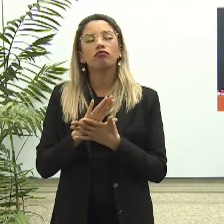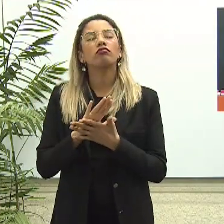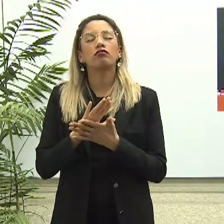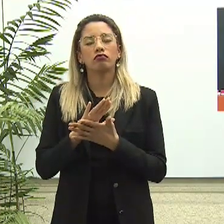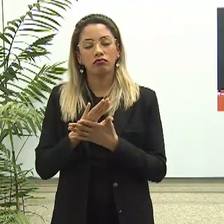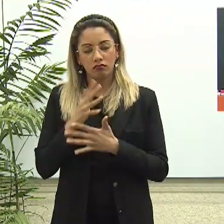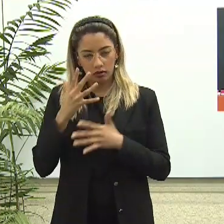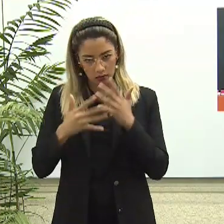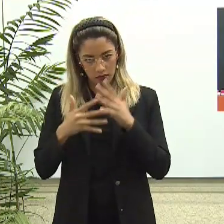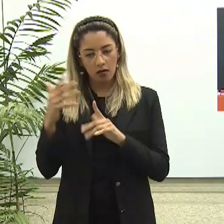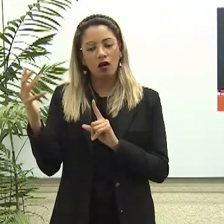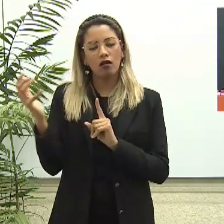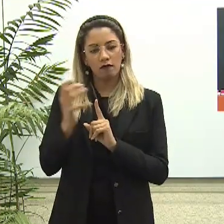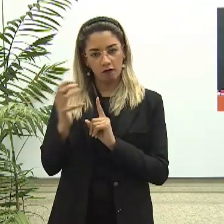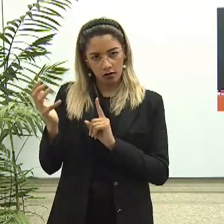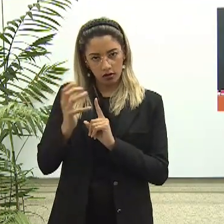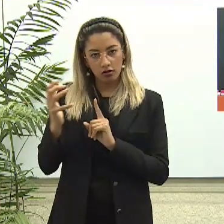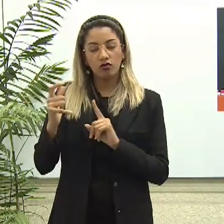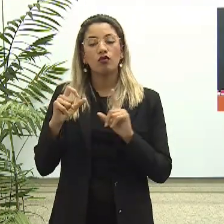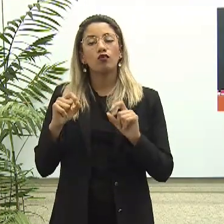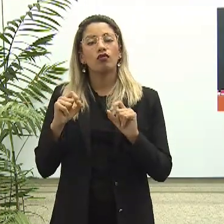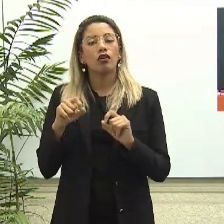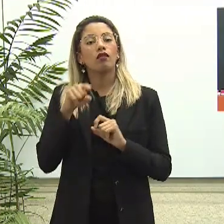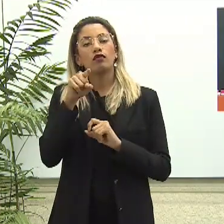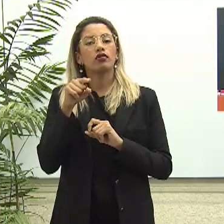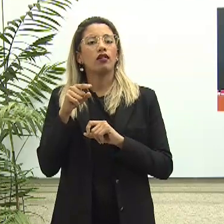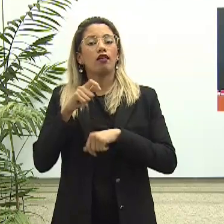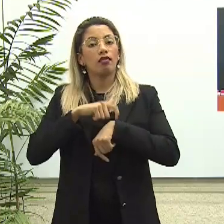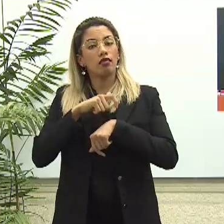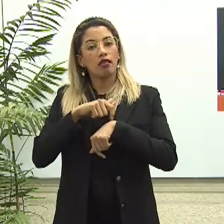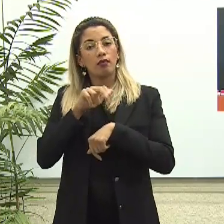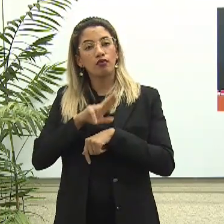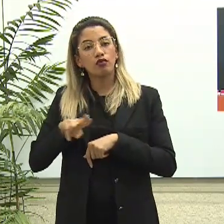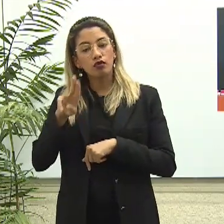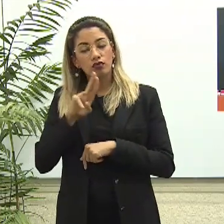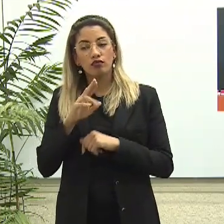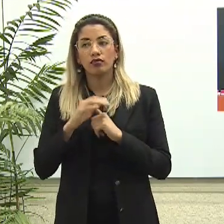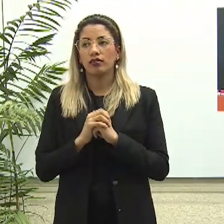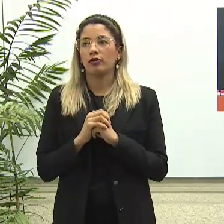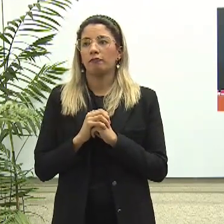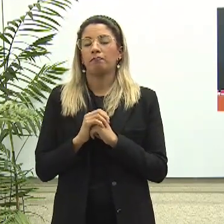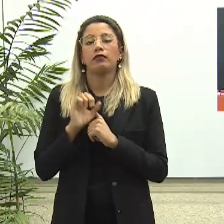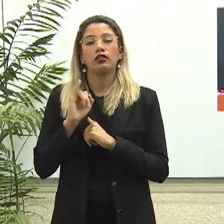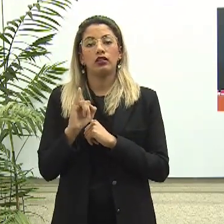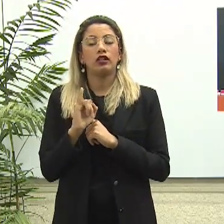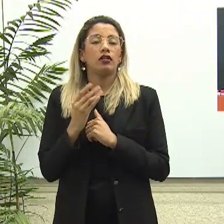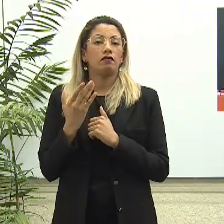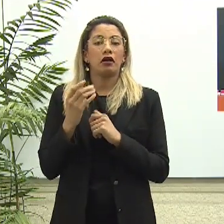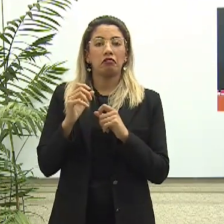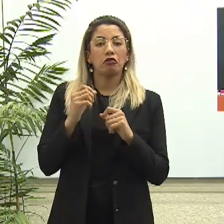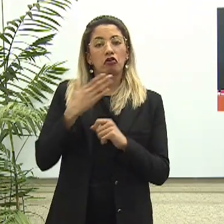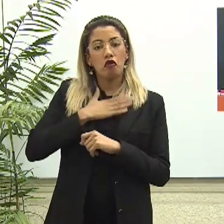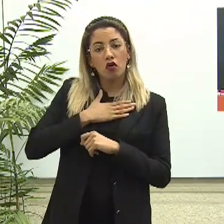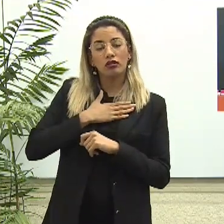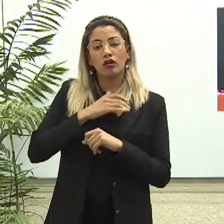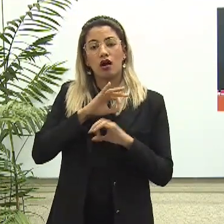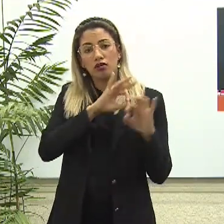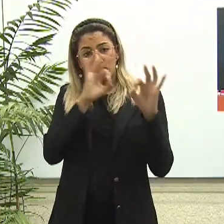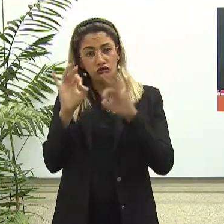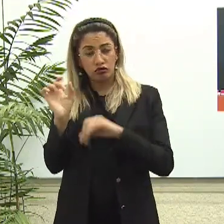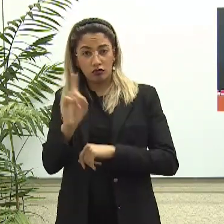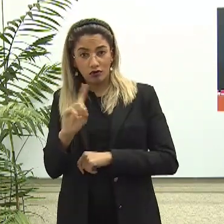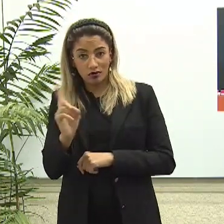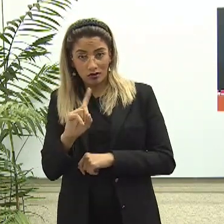elas controlam a frequência que você vai ver um conteúdo elas controlam se você vai ver ou não vai ver um conteúdo elas